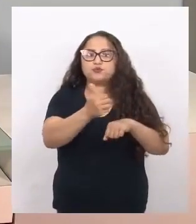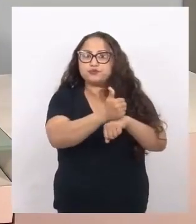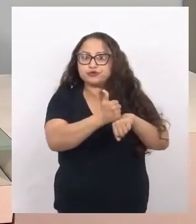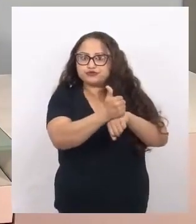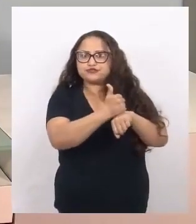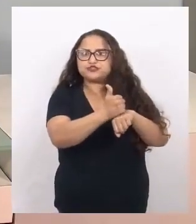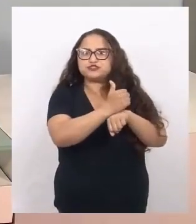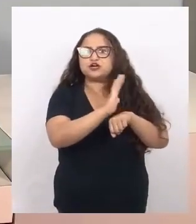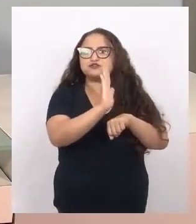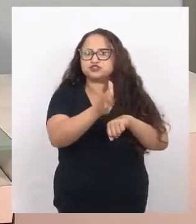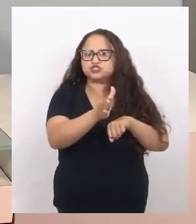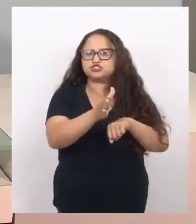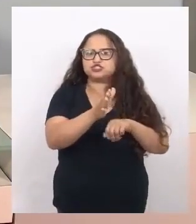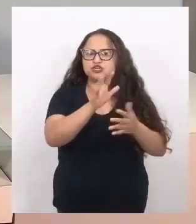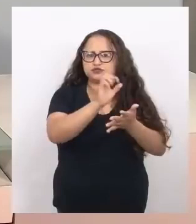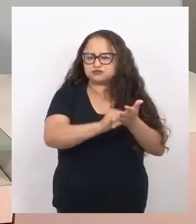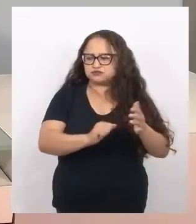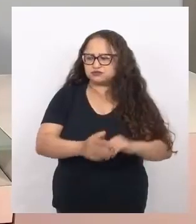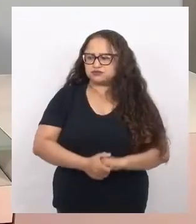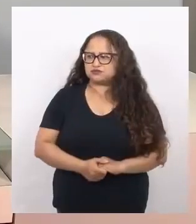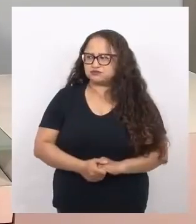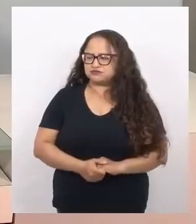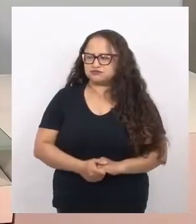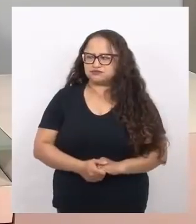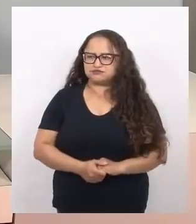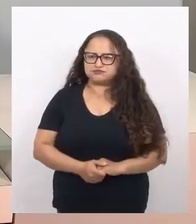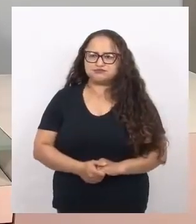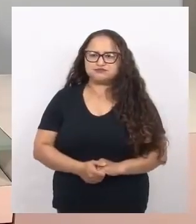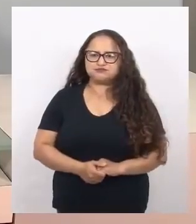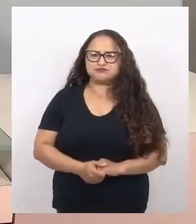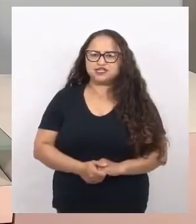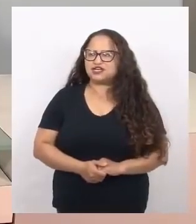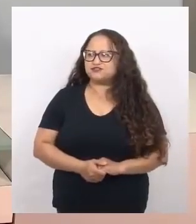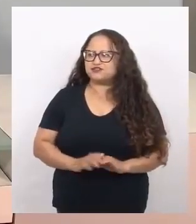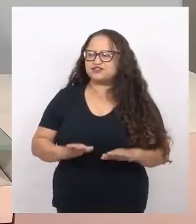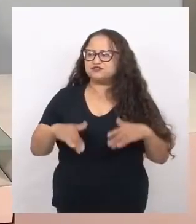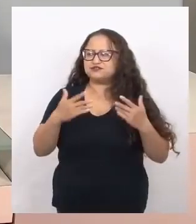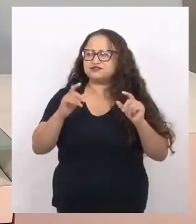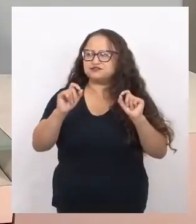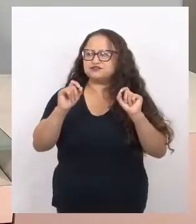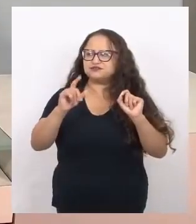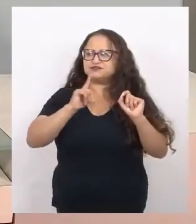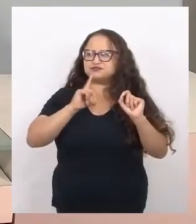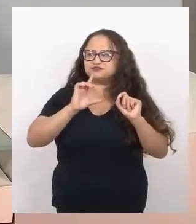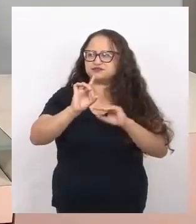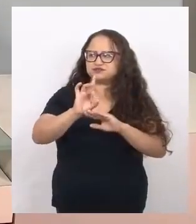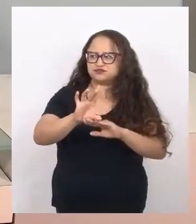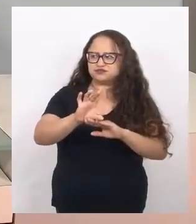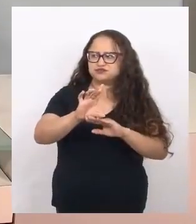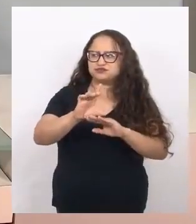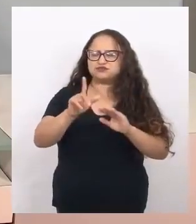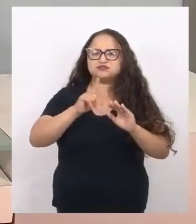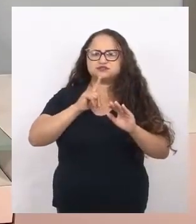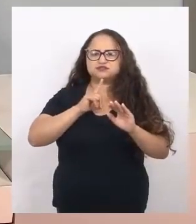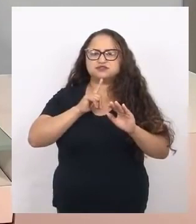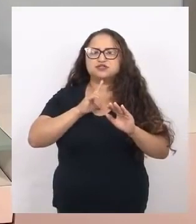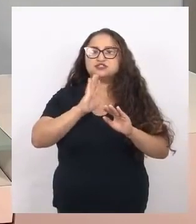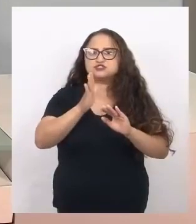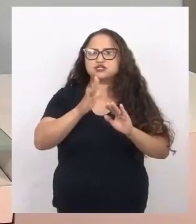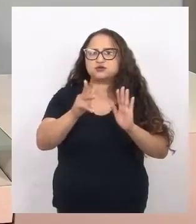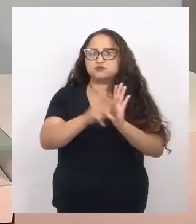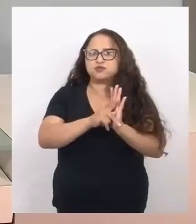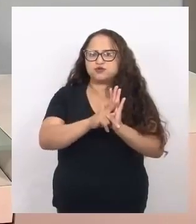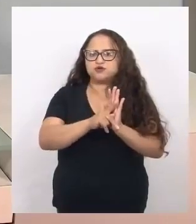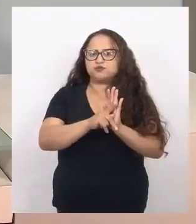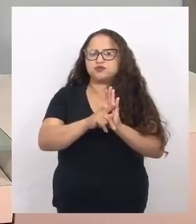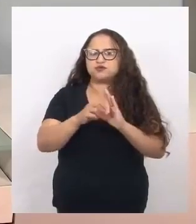atribuição é de projetos para qualquer professor, tá? É só a atribuição que está escalonada de acordo com a